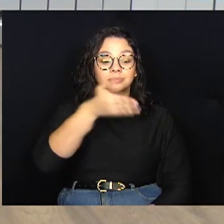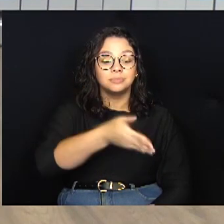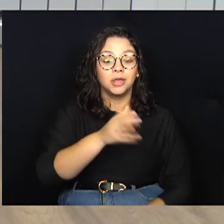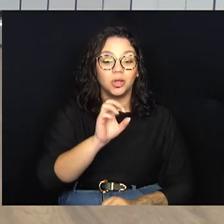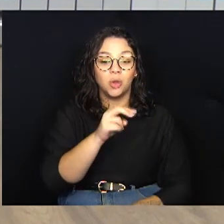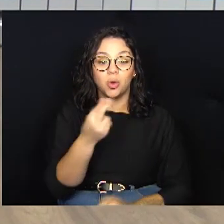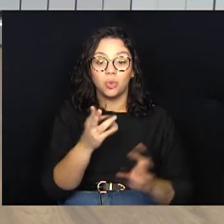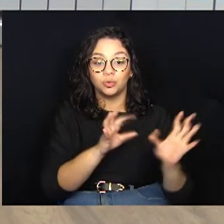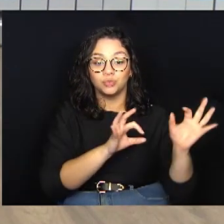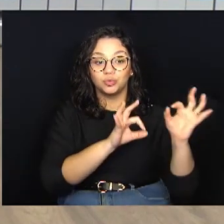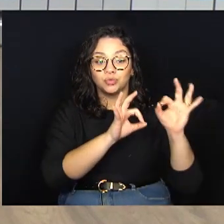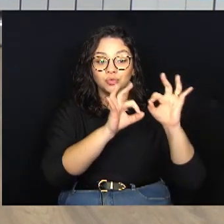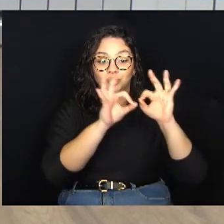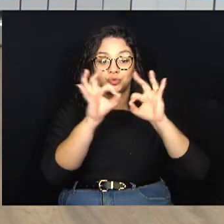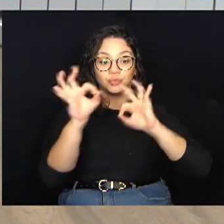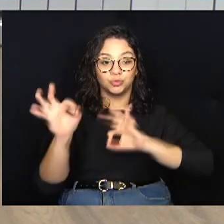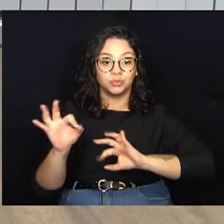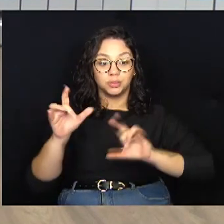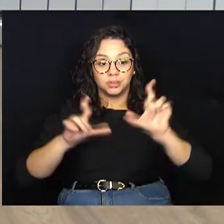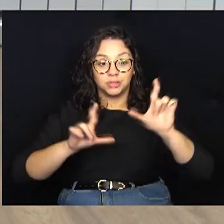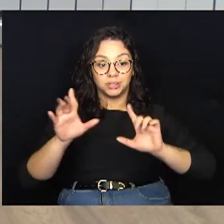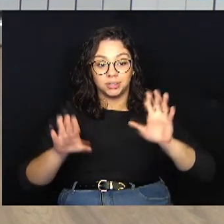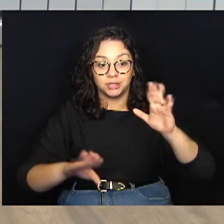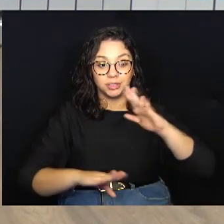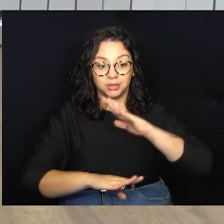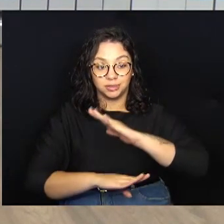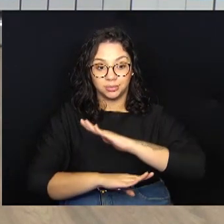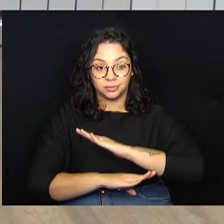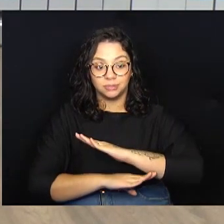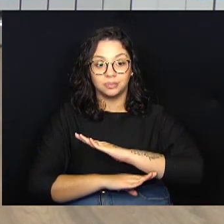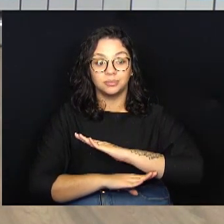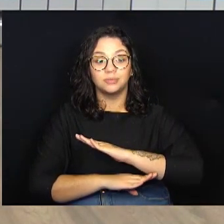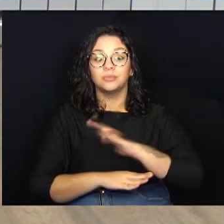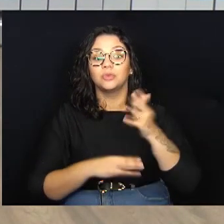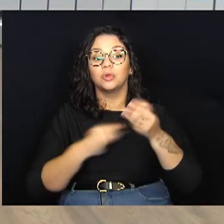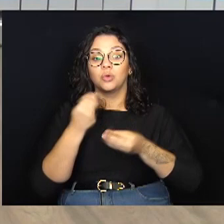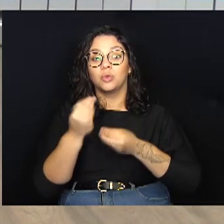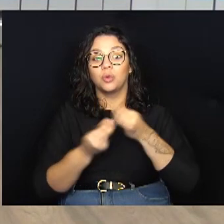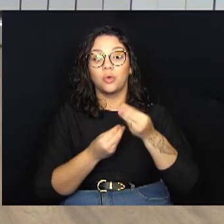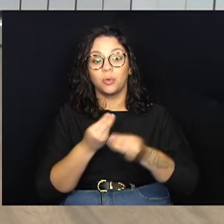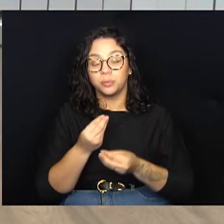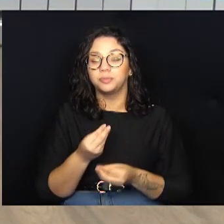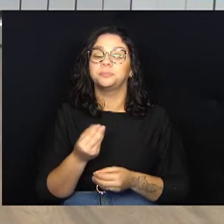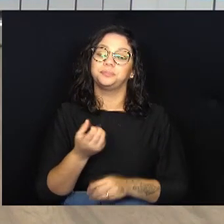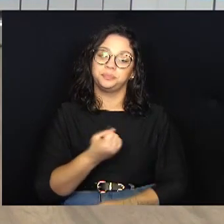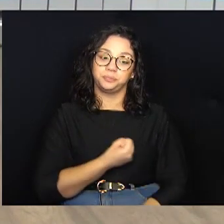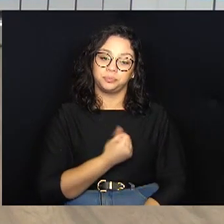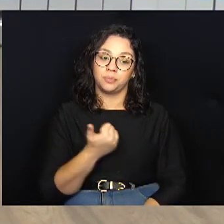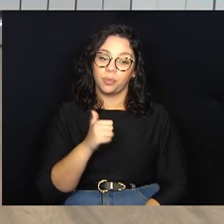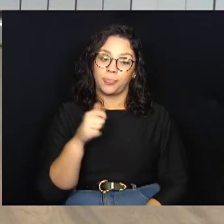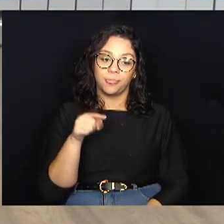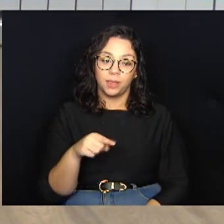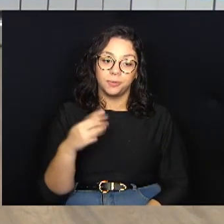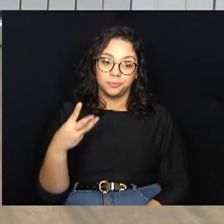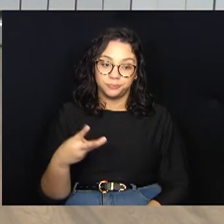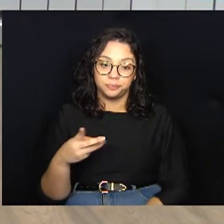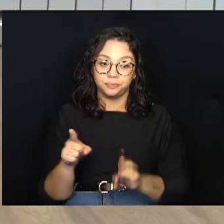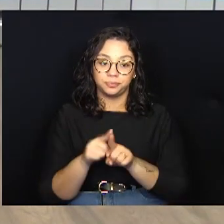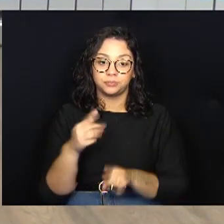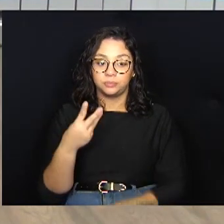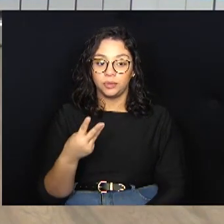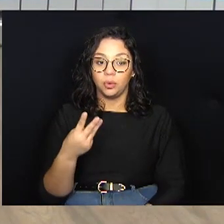nossa transmissão pela TV Câmara Campinas, através dos canais 11.3, 4 da